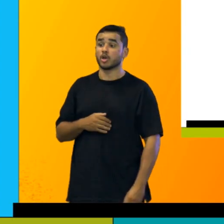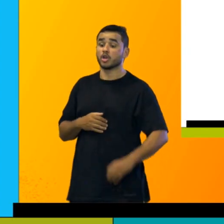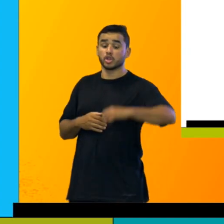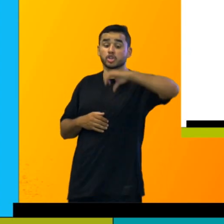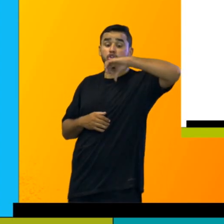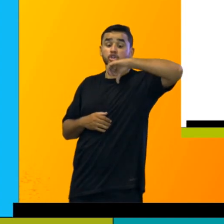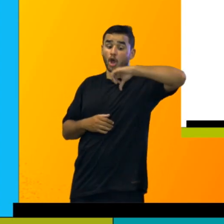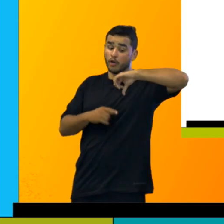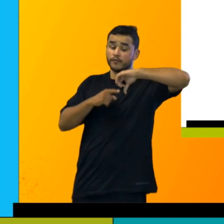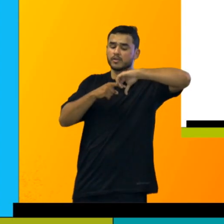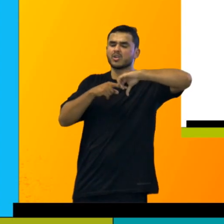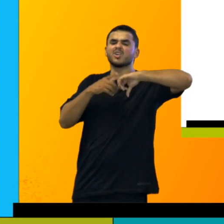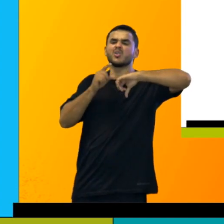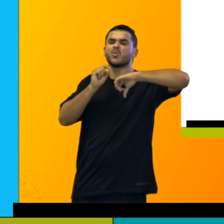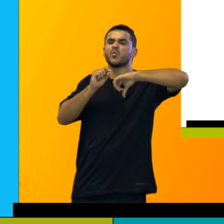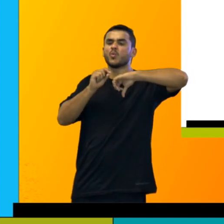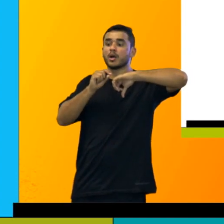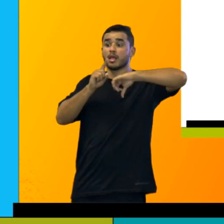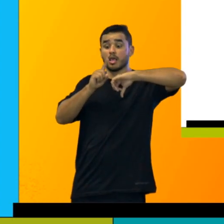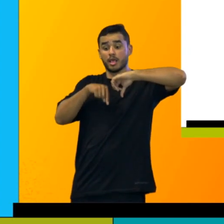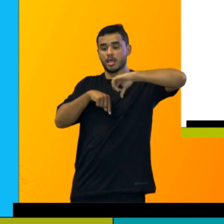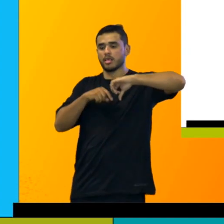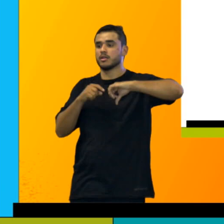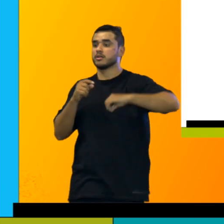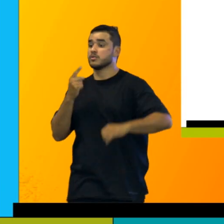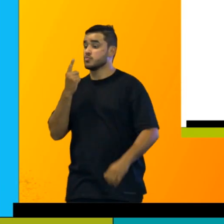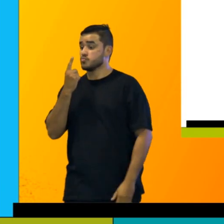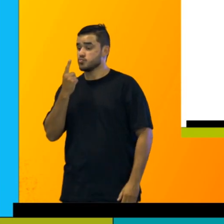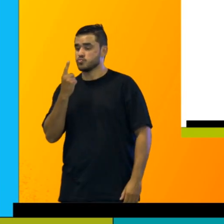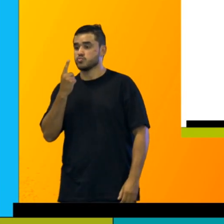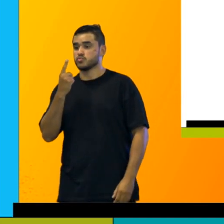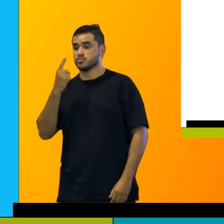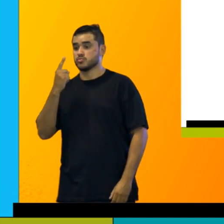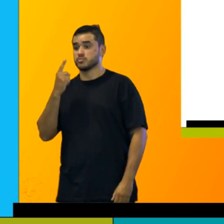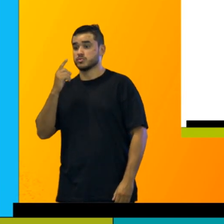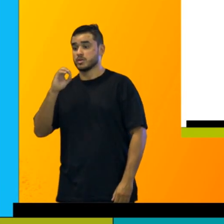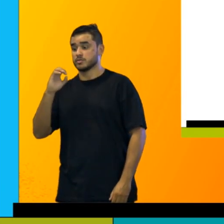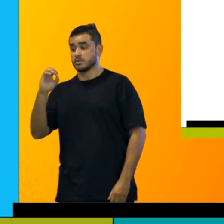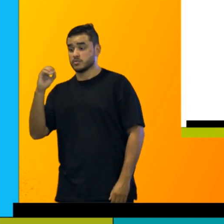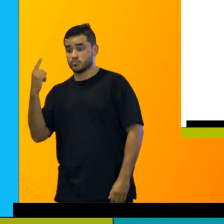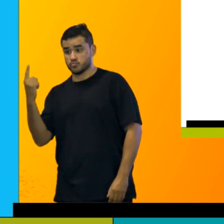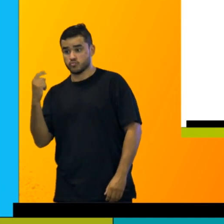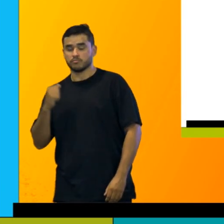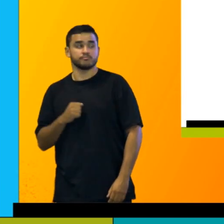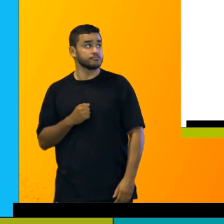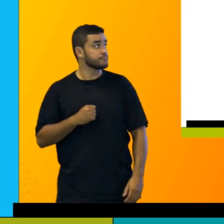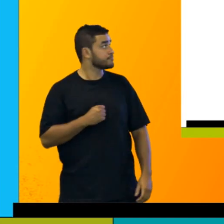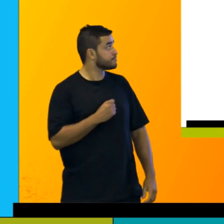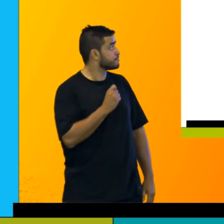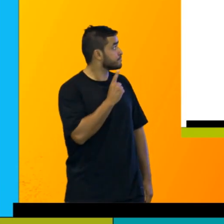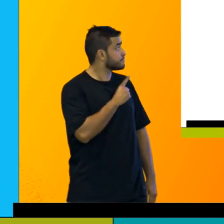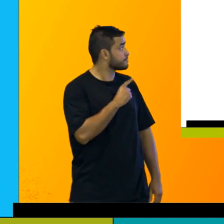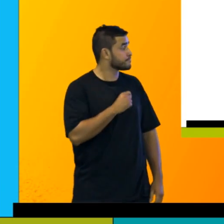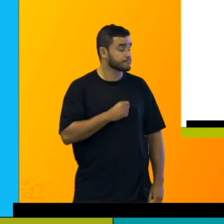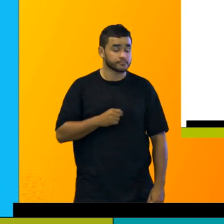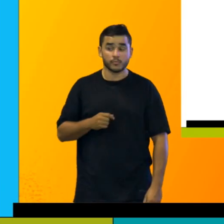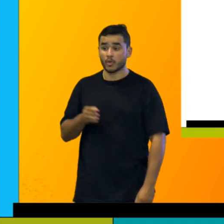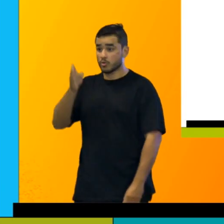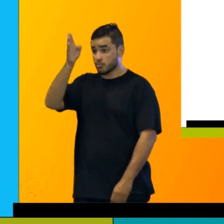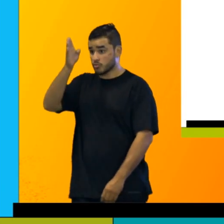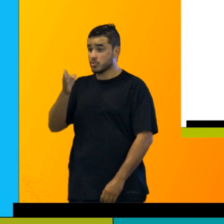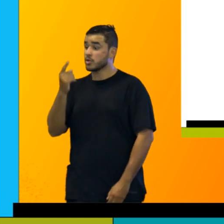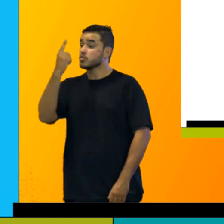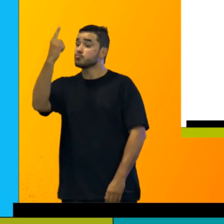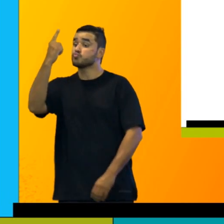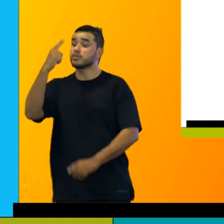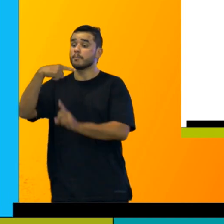9 é 1001 e o 12 é 10, olha como é que vai ficar a soma aí, ó. Vamos pelas colunas, ó. 1